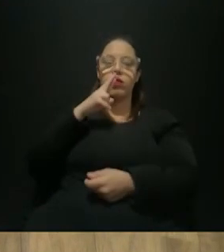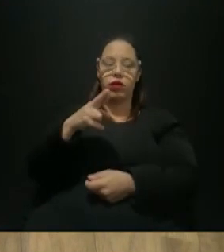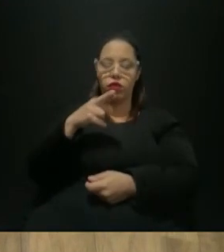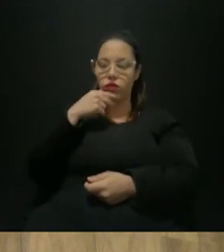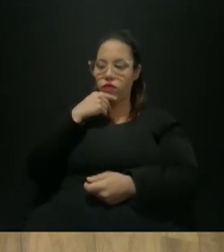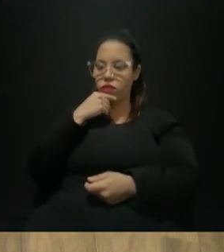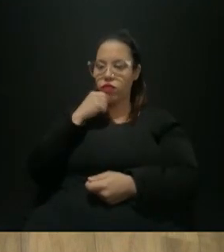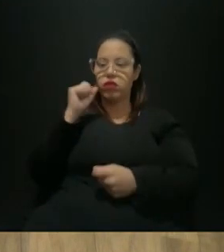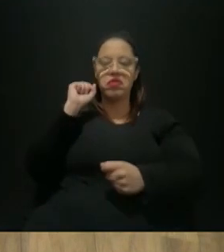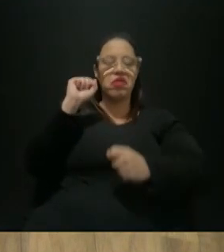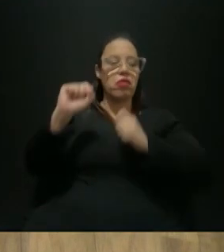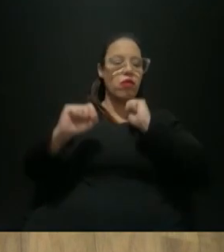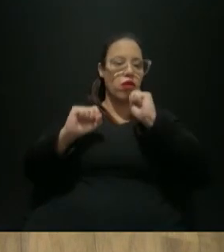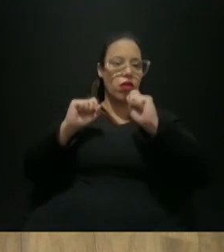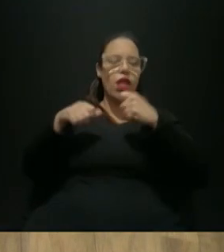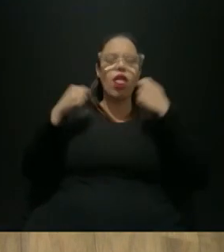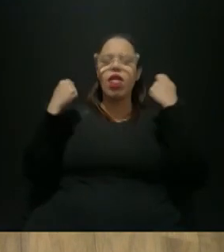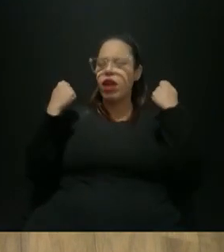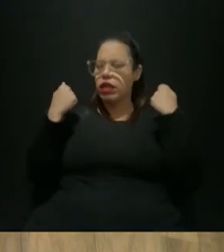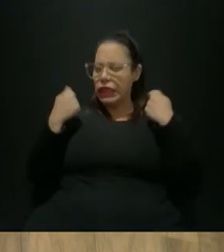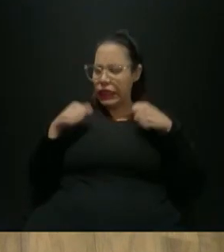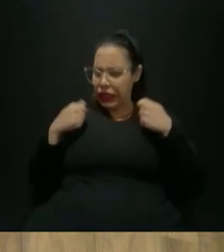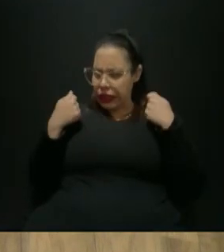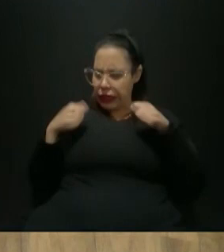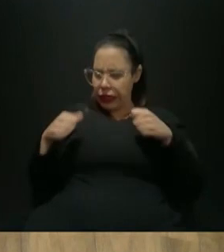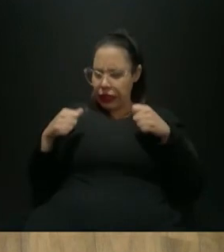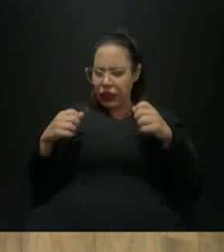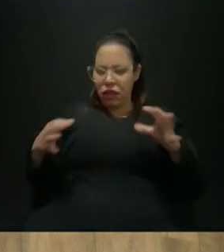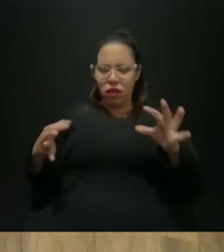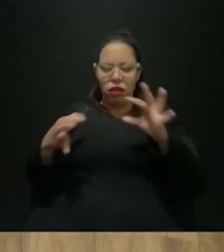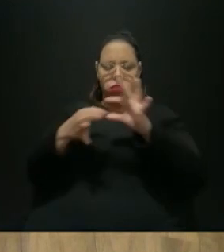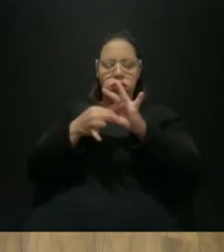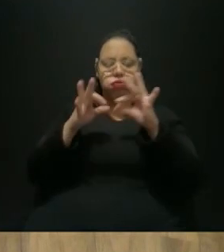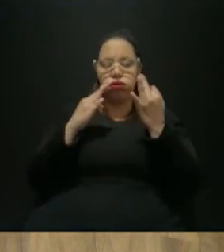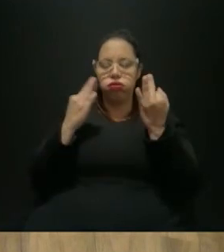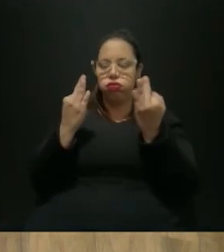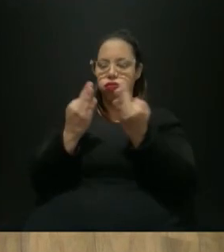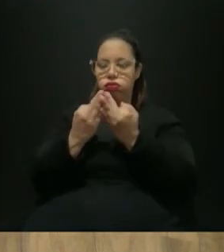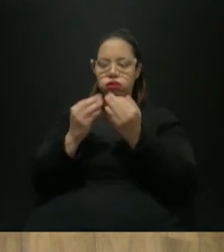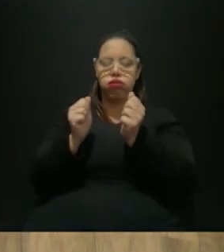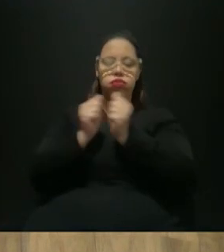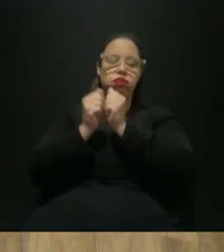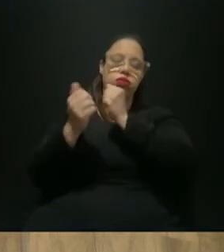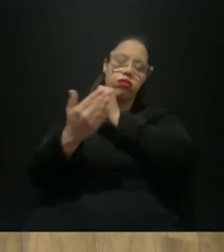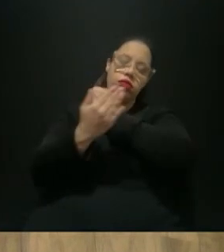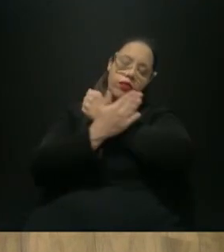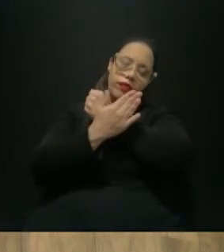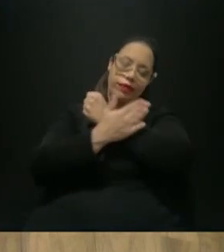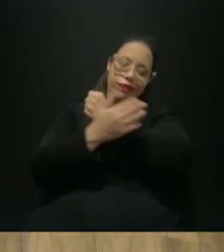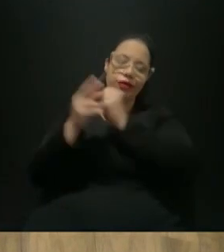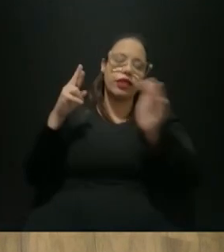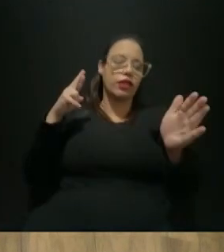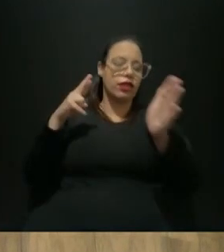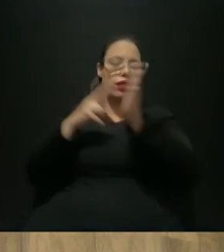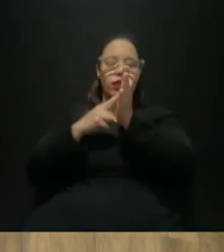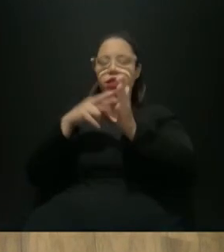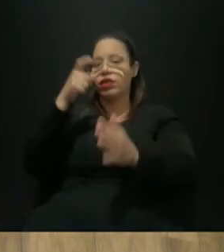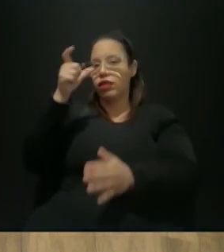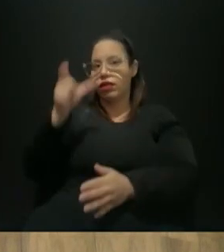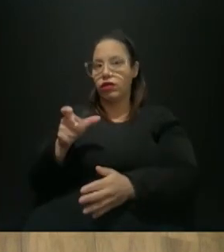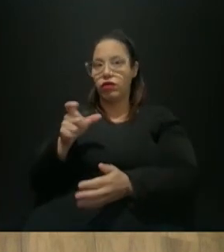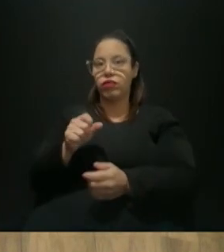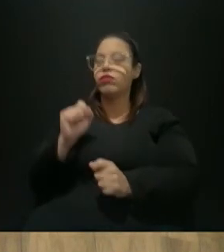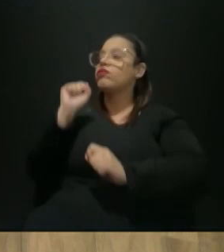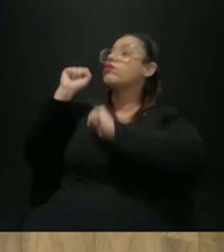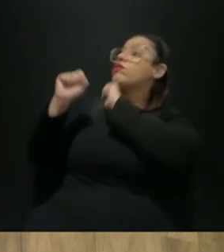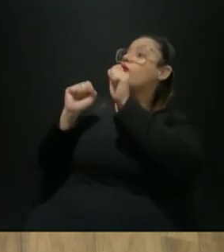criança precisa estar em família, ser cuidado por pessoas de referência. Doutora, aí quando a gente fala desse